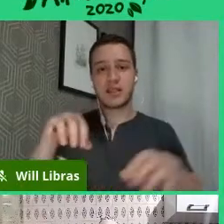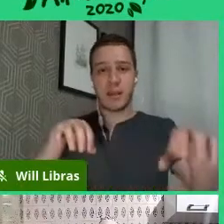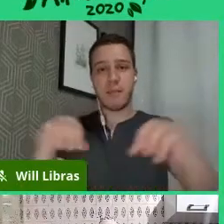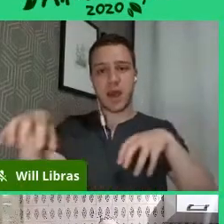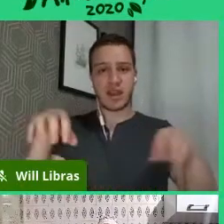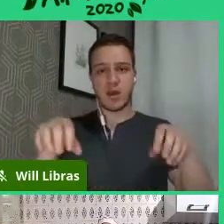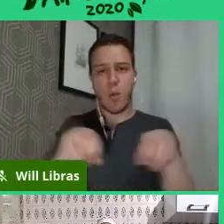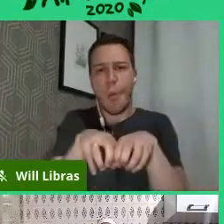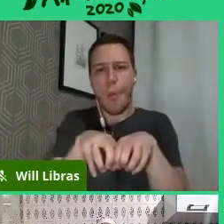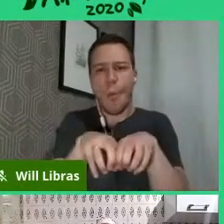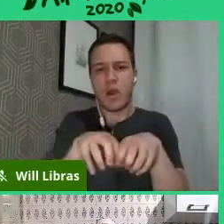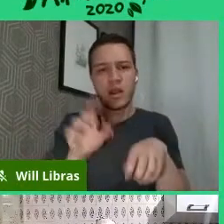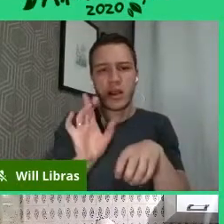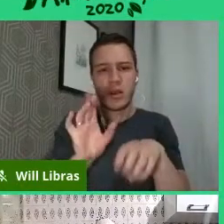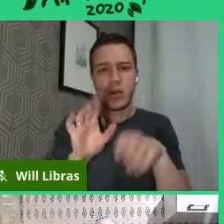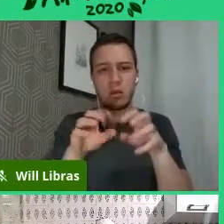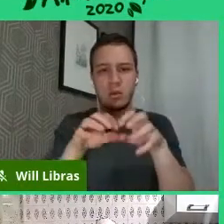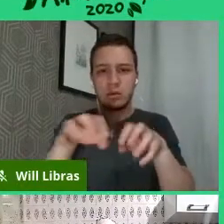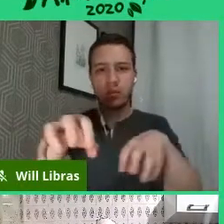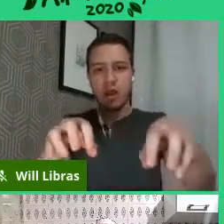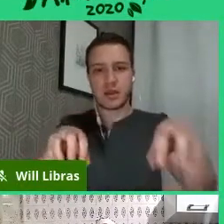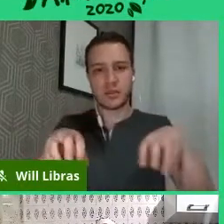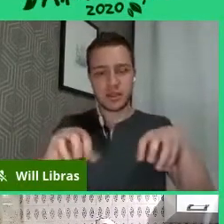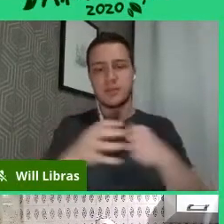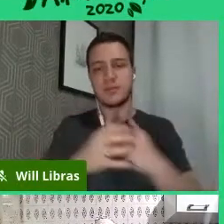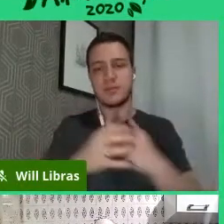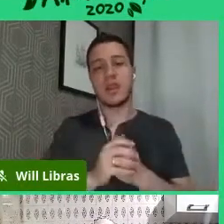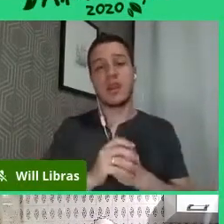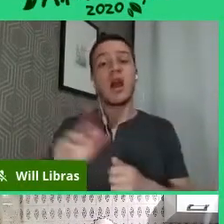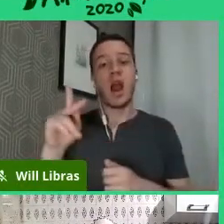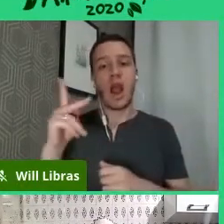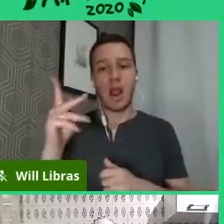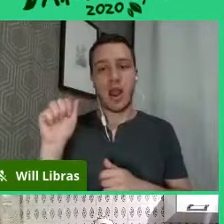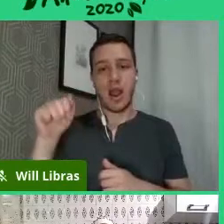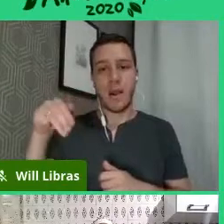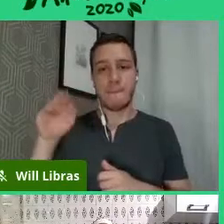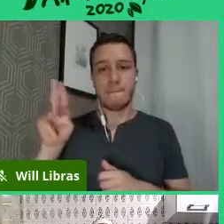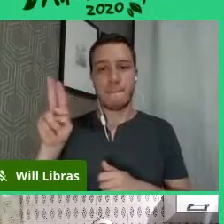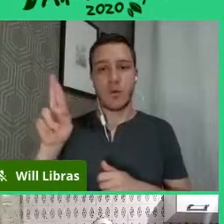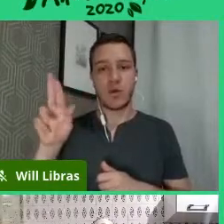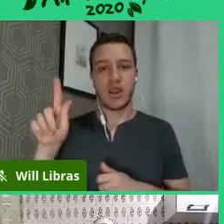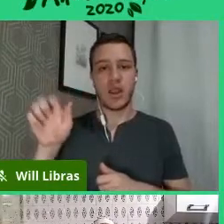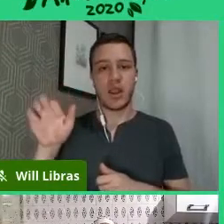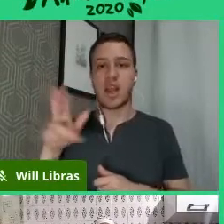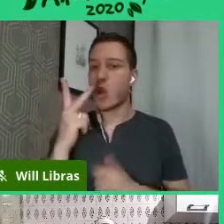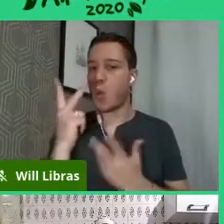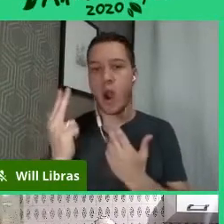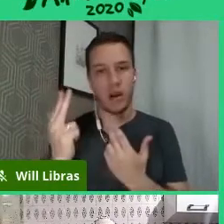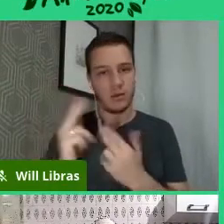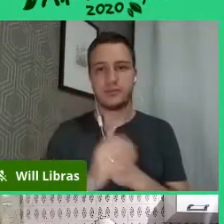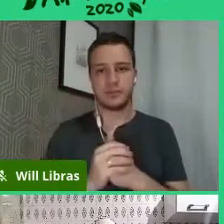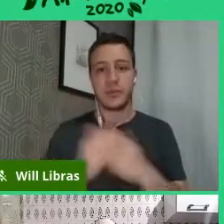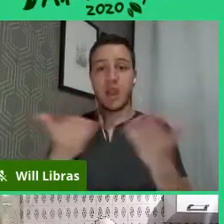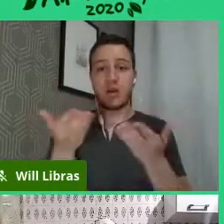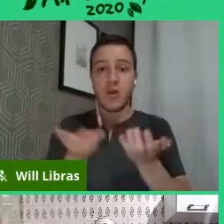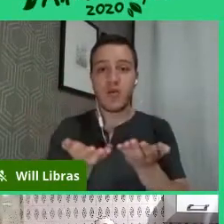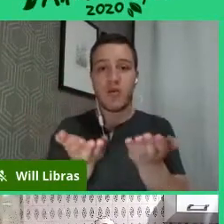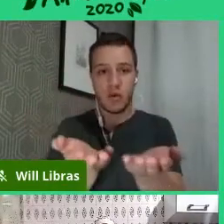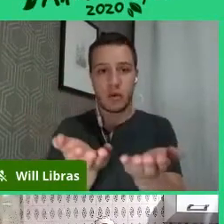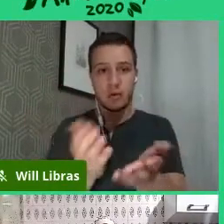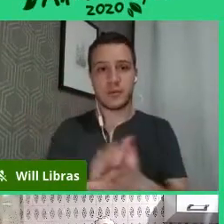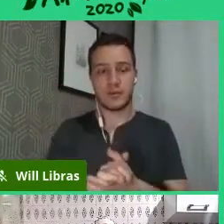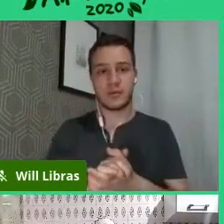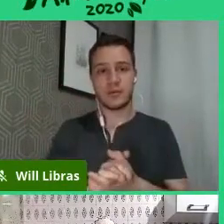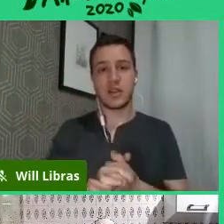Porque ela vai soltar mais água. O hambúrguer é a mesma coisa. Então, agora é só levar para o forno. Eu coloco sempre em